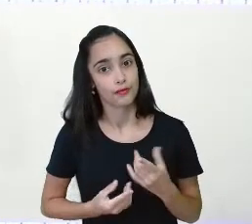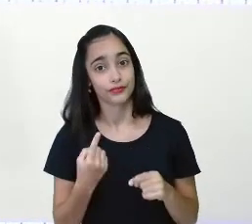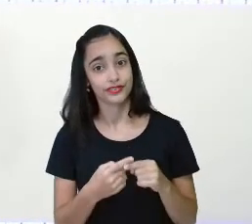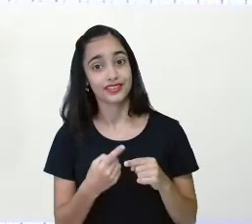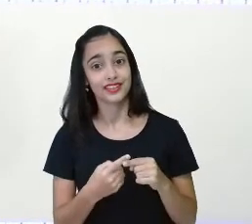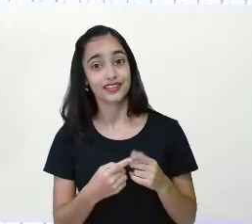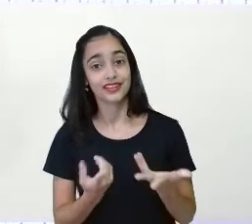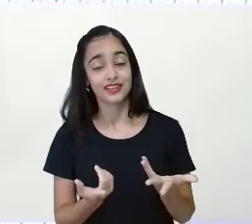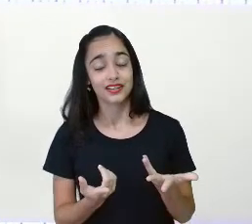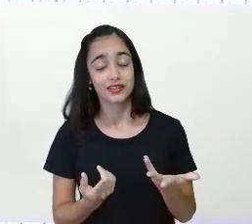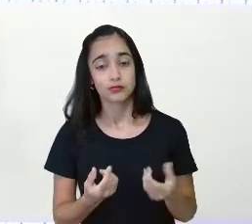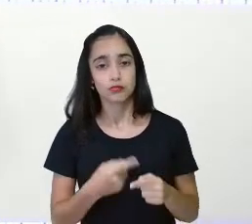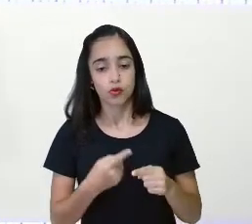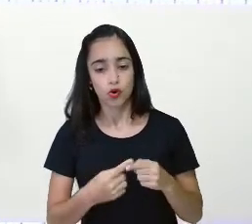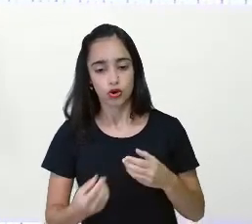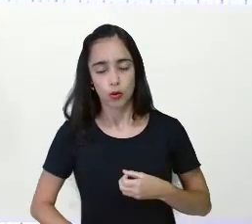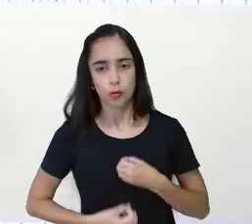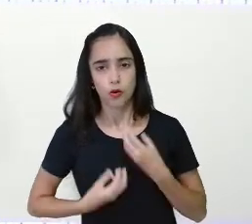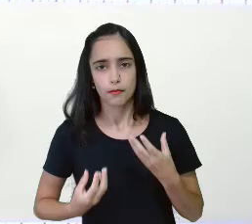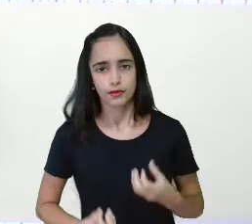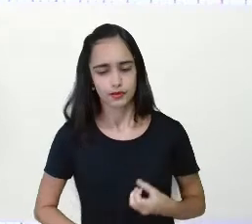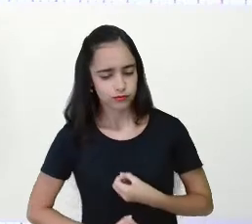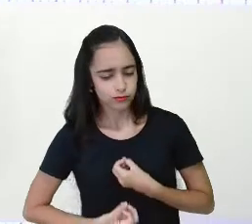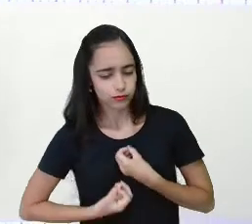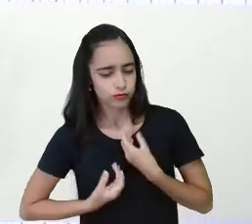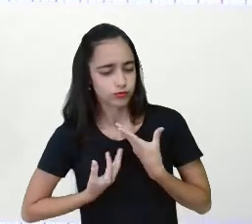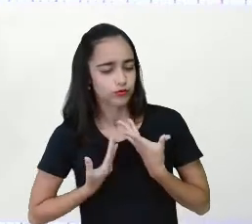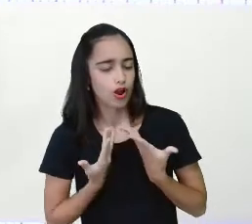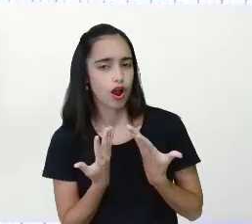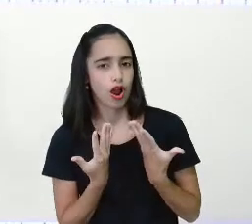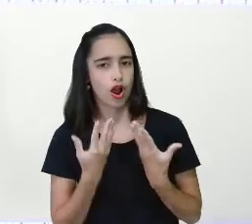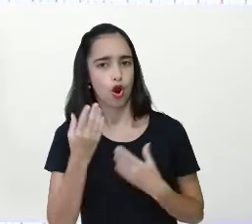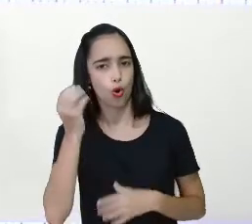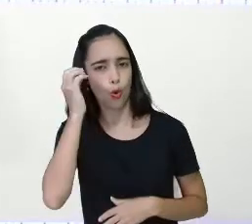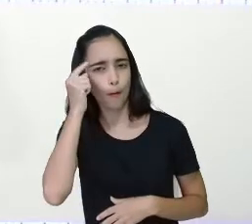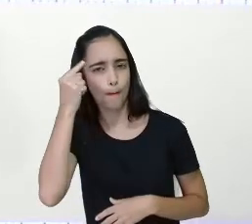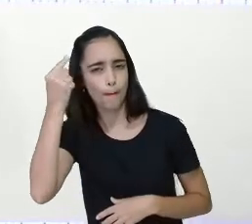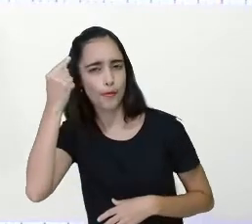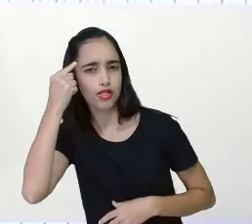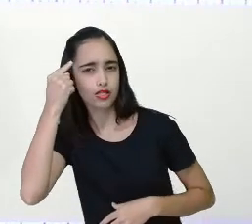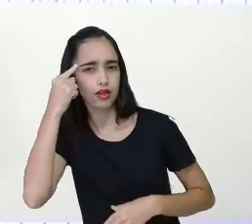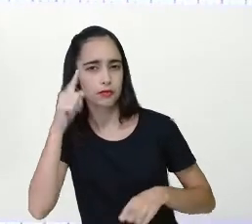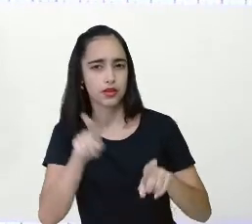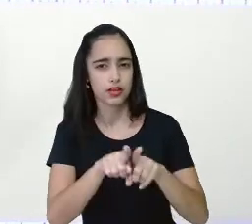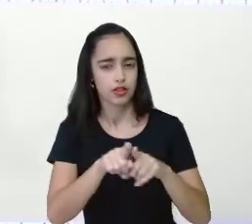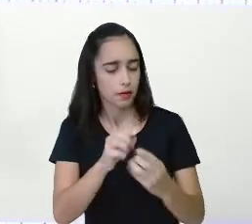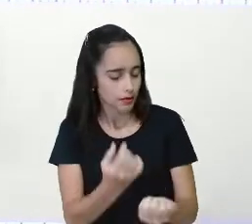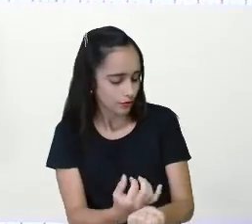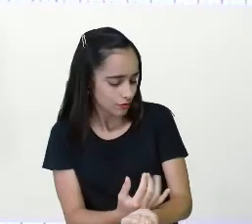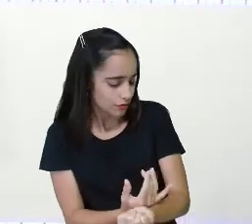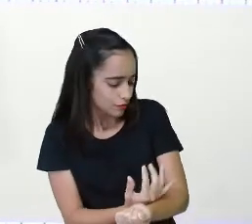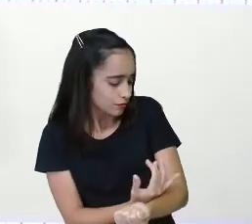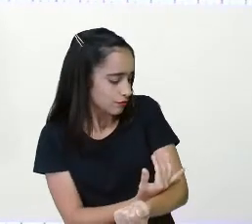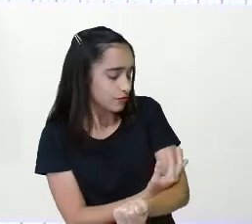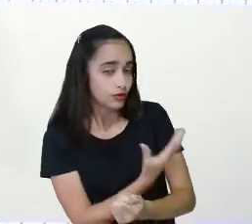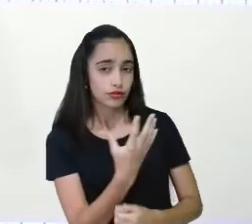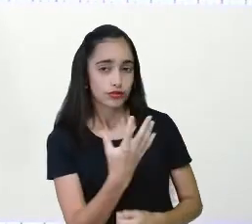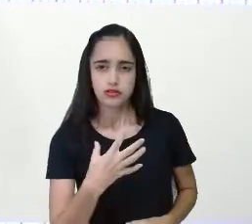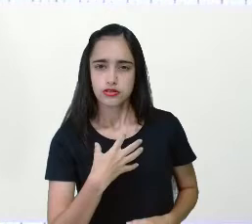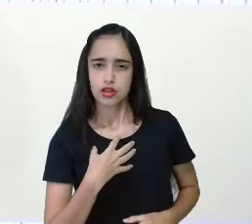quê? Um pensamento, ele expressa uma emoção, um sentimento, não é